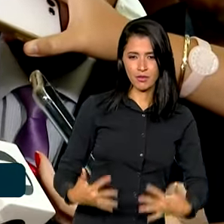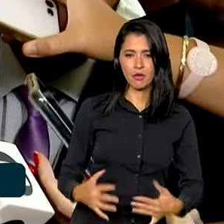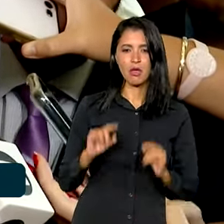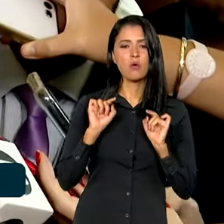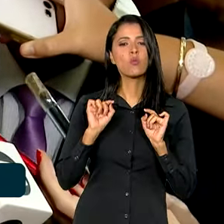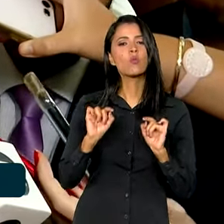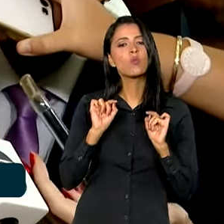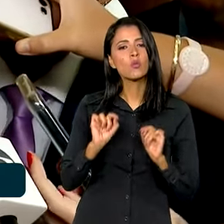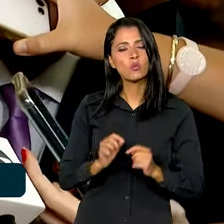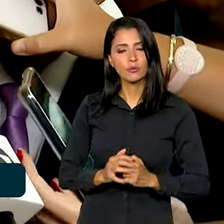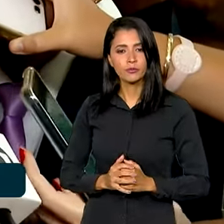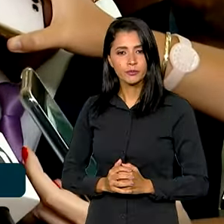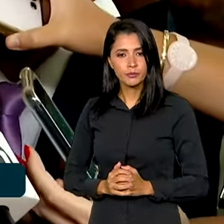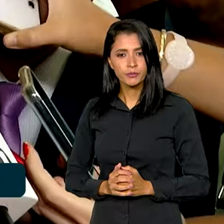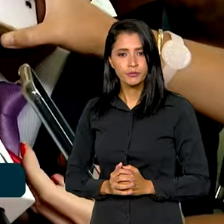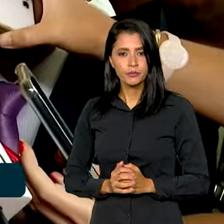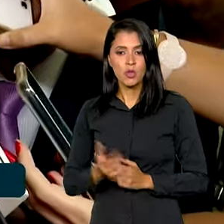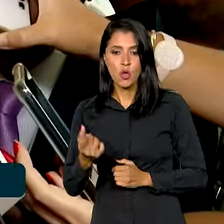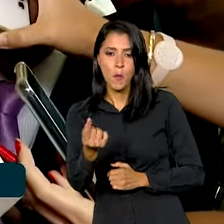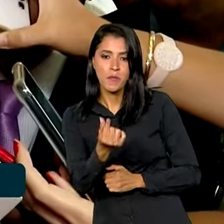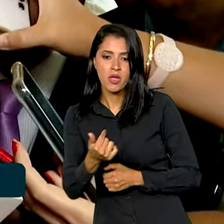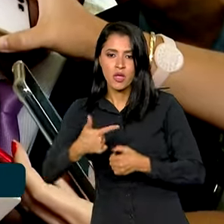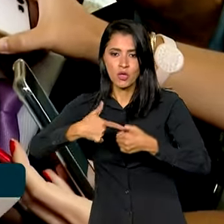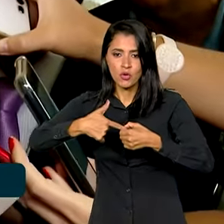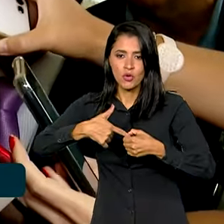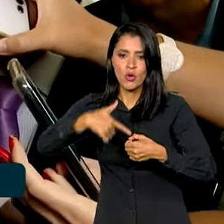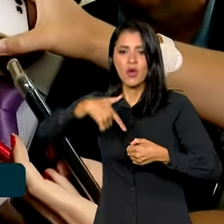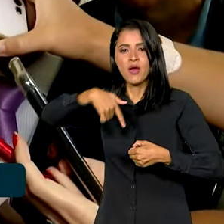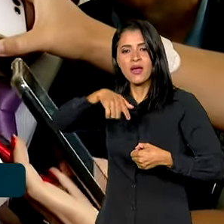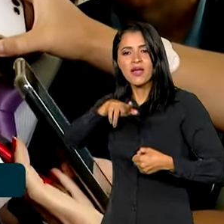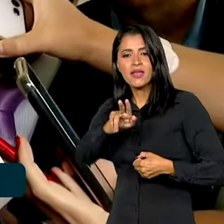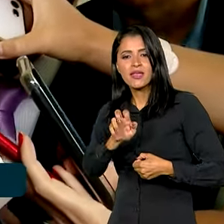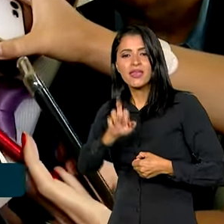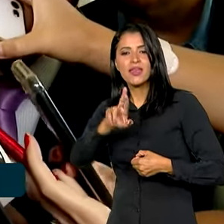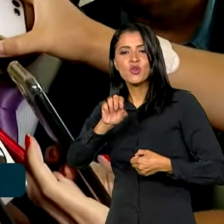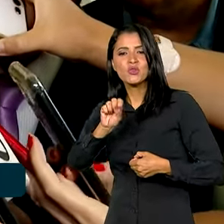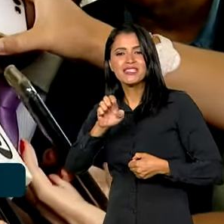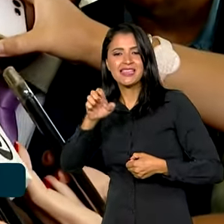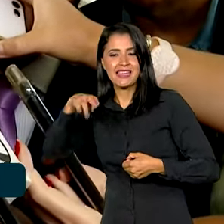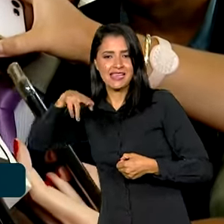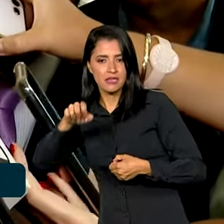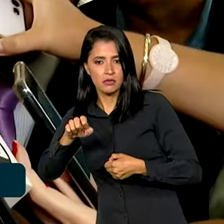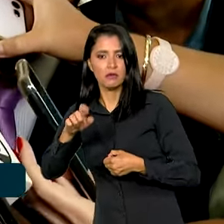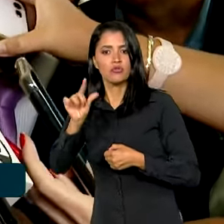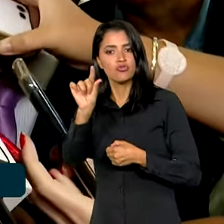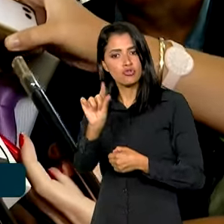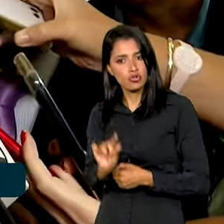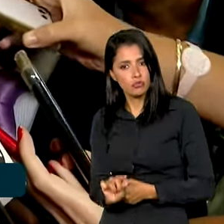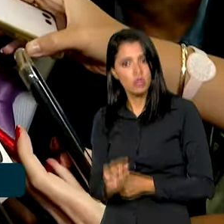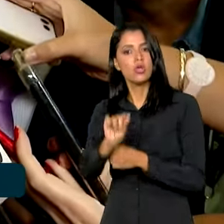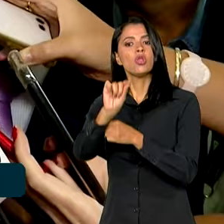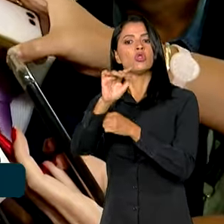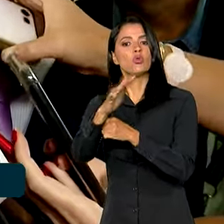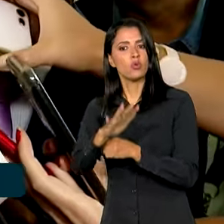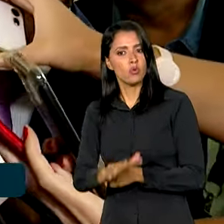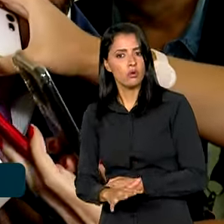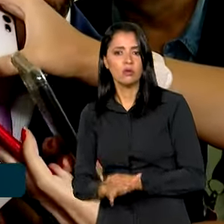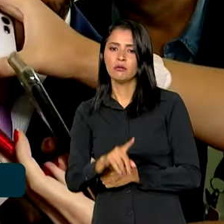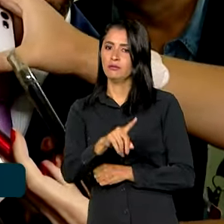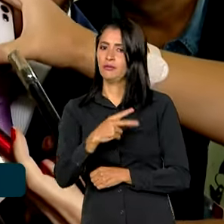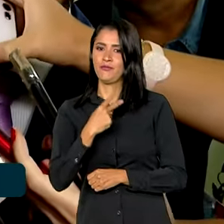que o preço do querosene caiu durante o nosso governo, quer dizer, o preço de querosene não pode ser